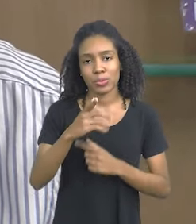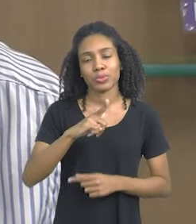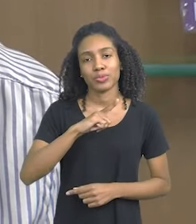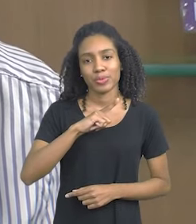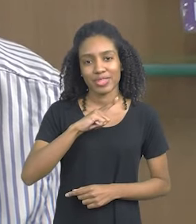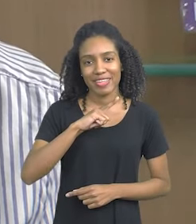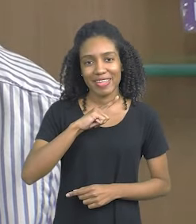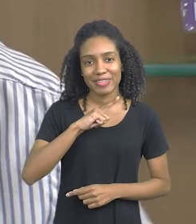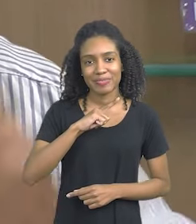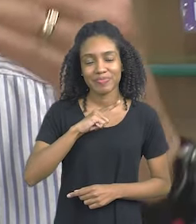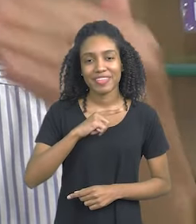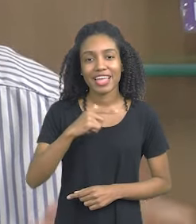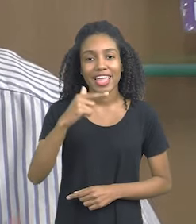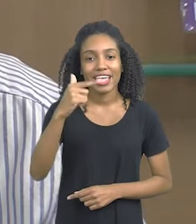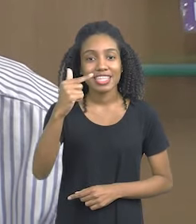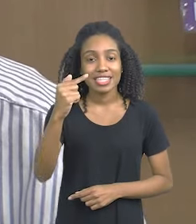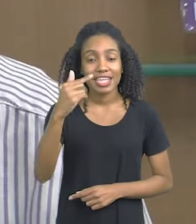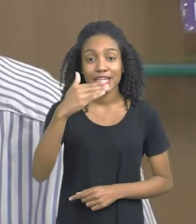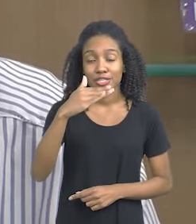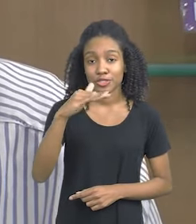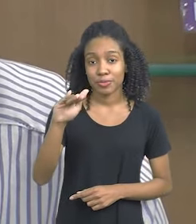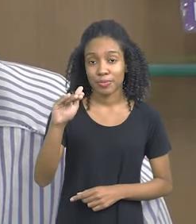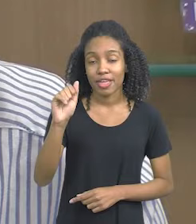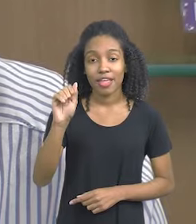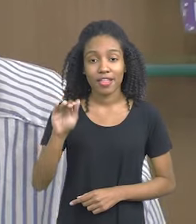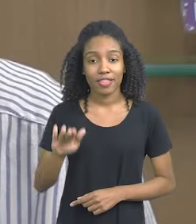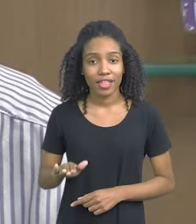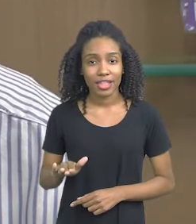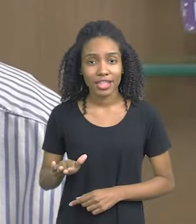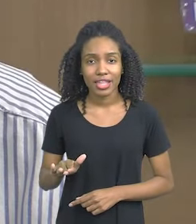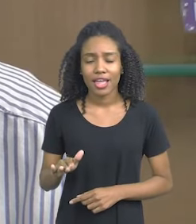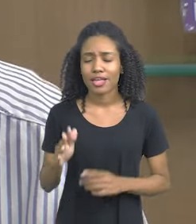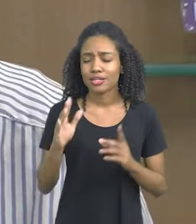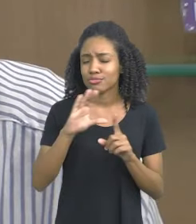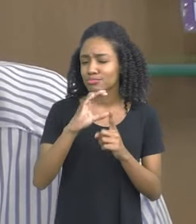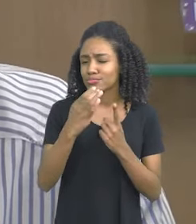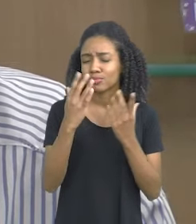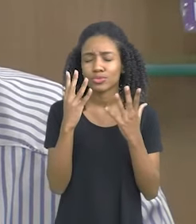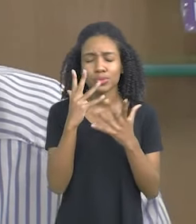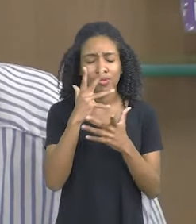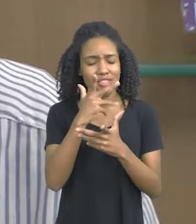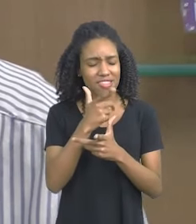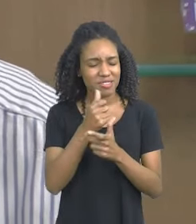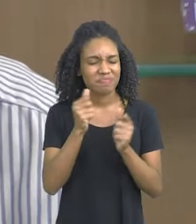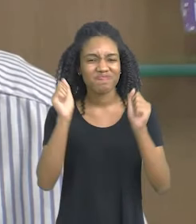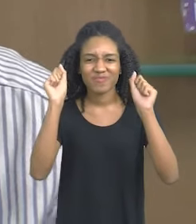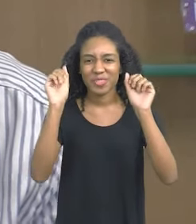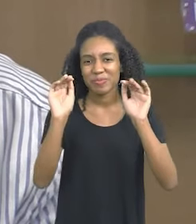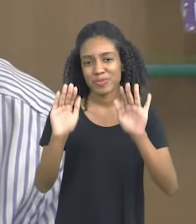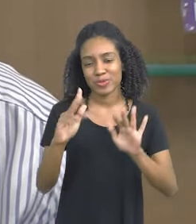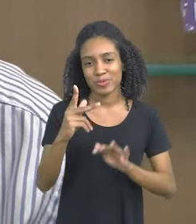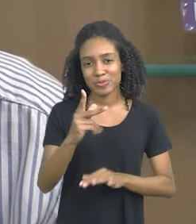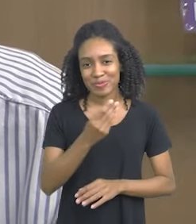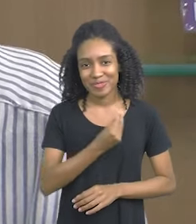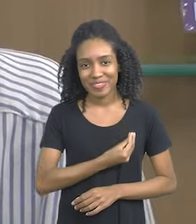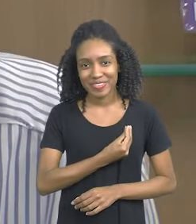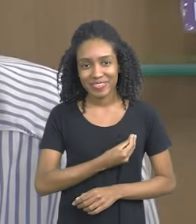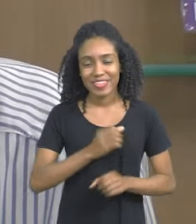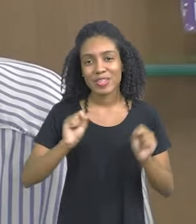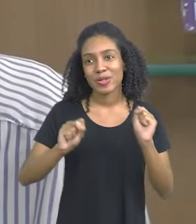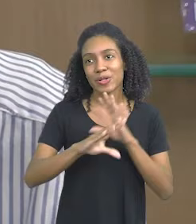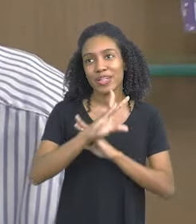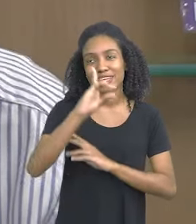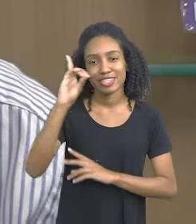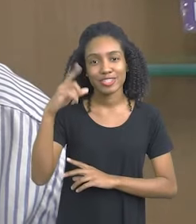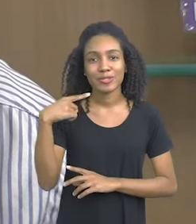19 horas, sempre a partir das 19 horas, cultos lindos, lindos e abençoados para a glória de